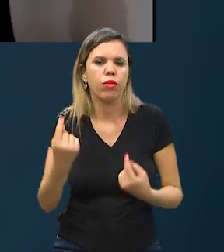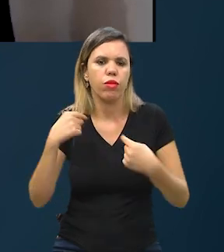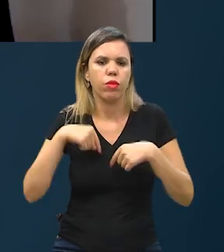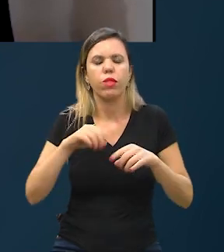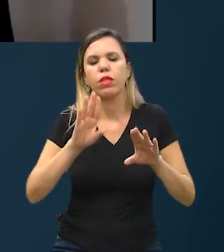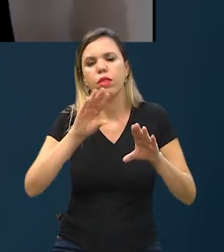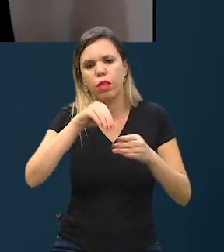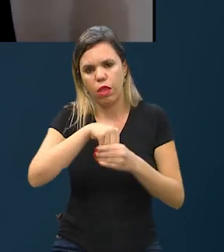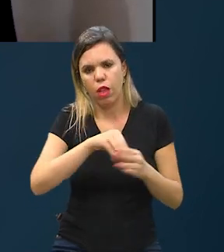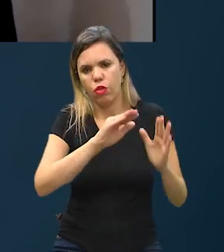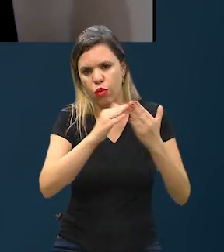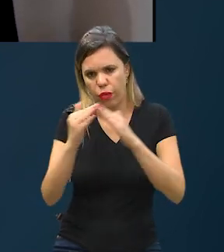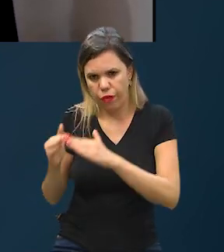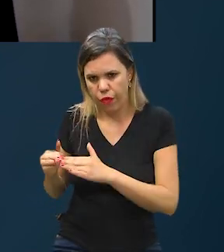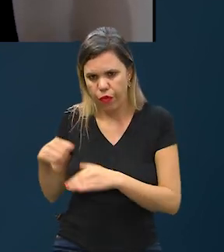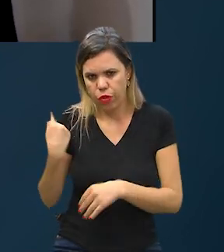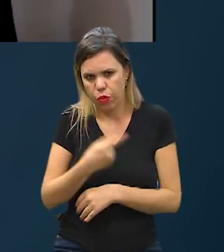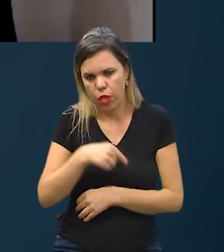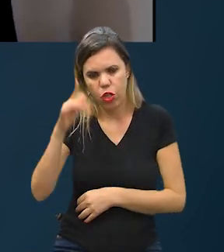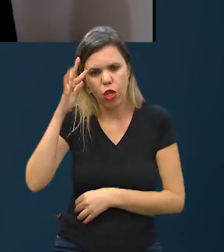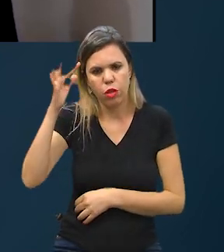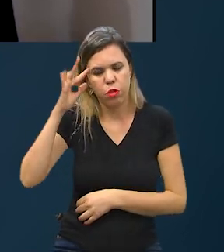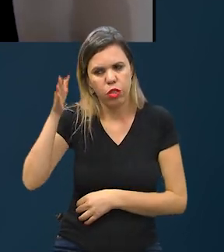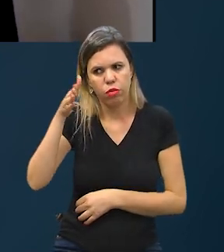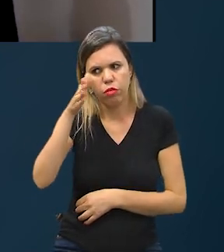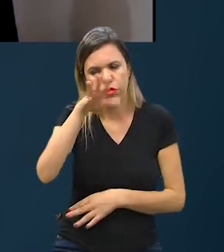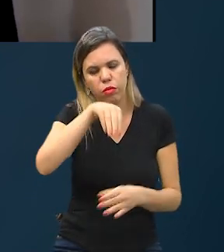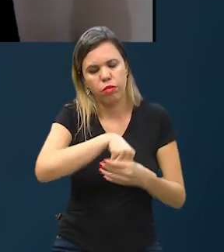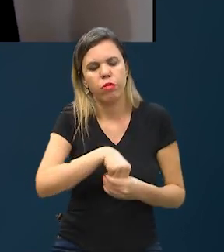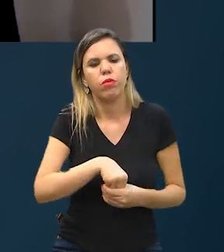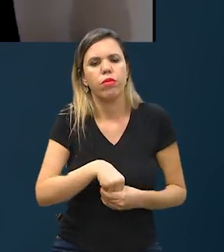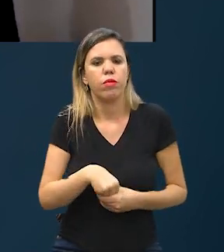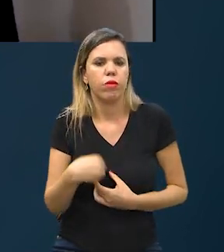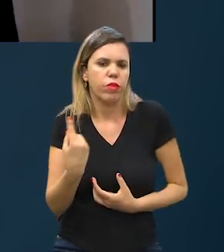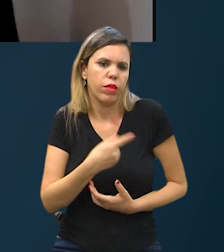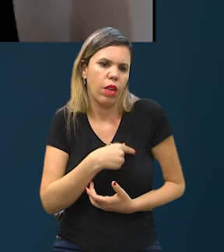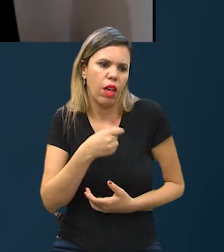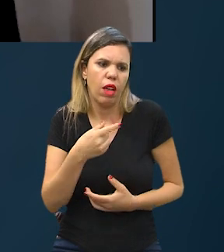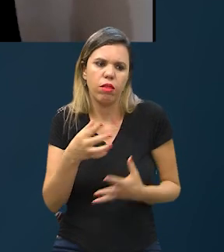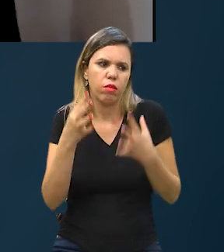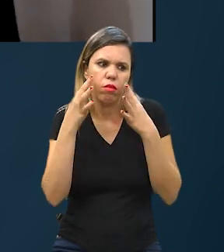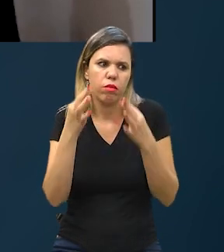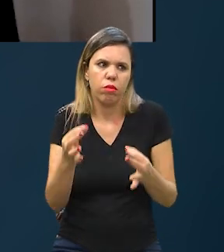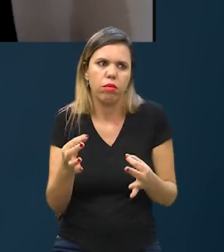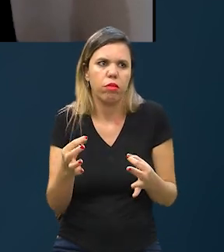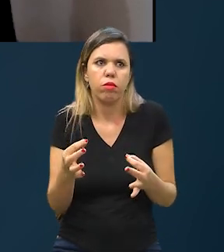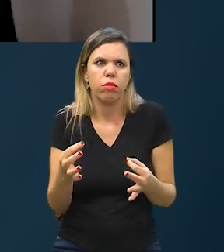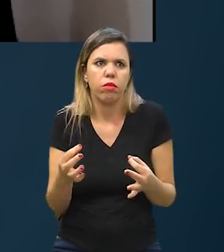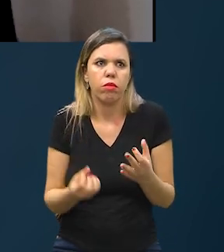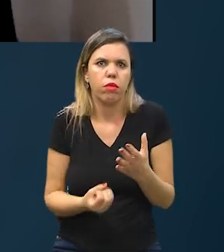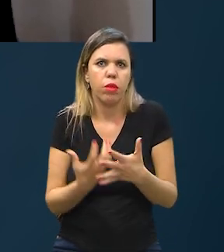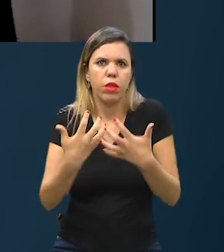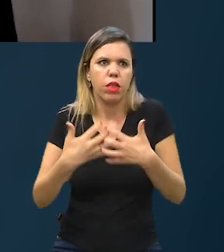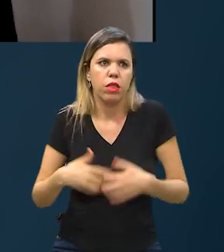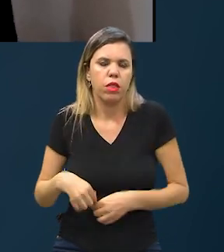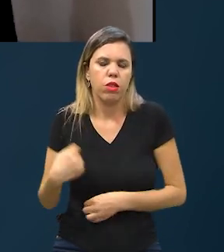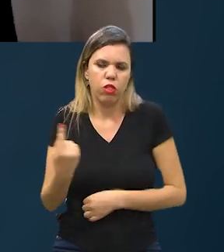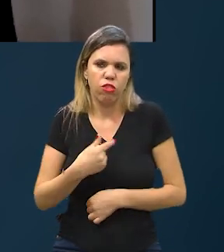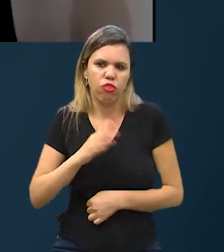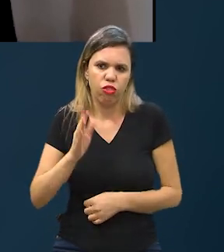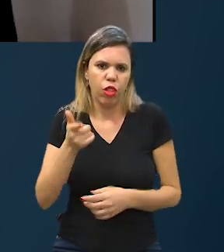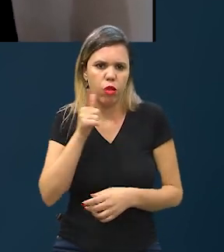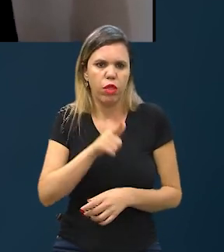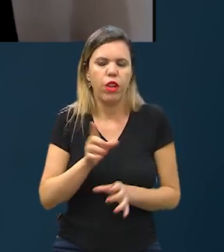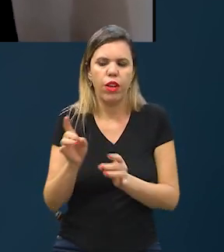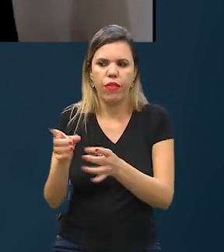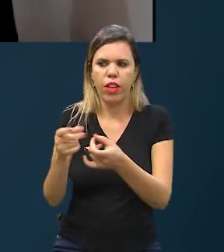na favela do que a gente imagina, que a gente não liga o ato